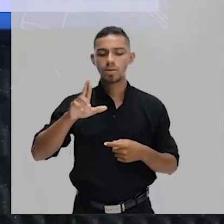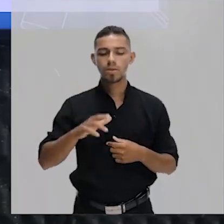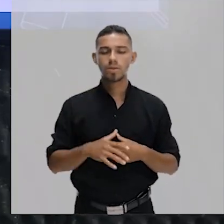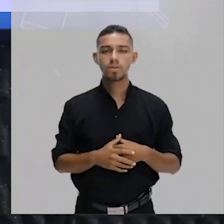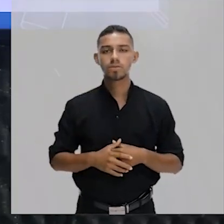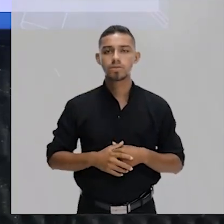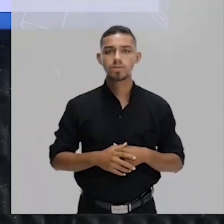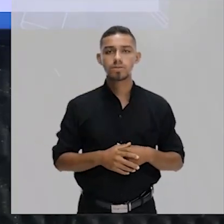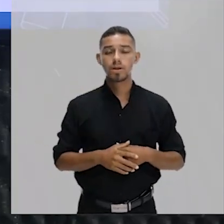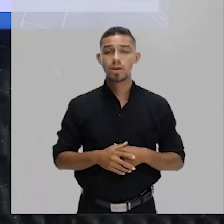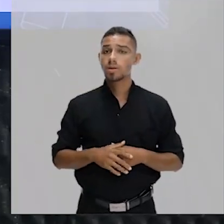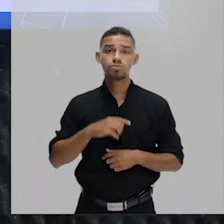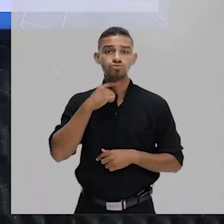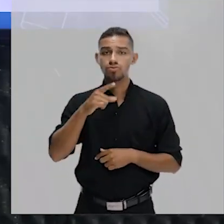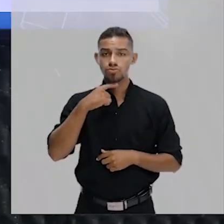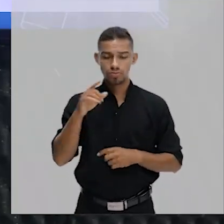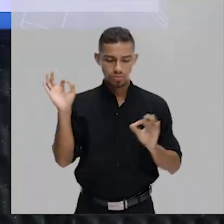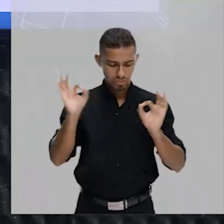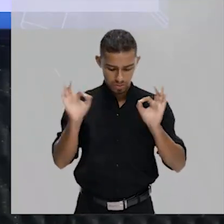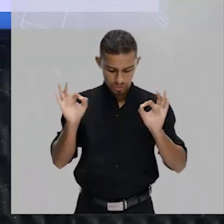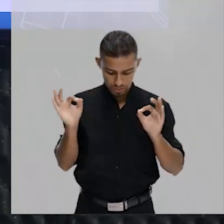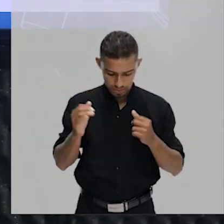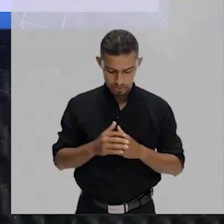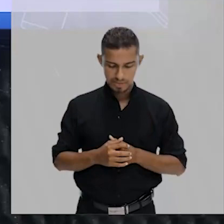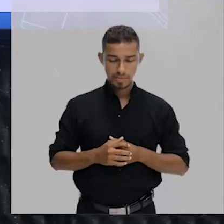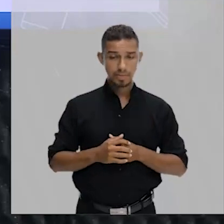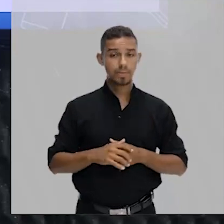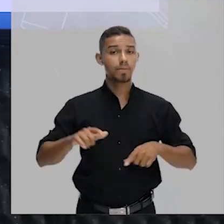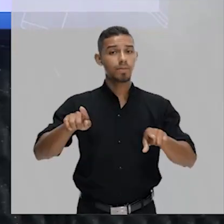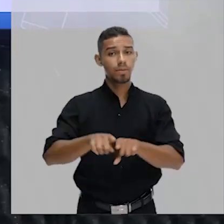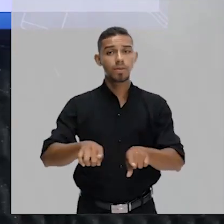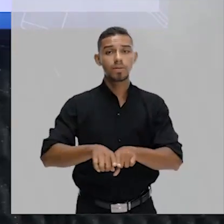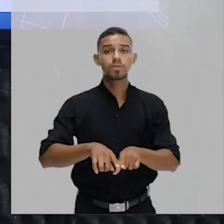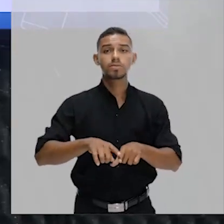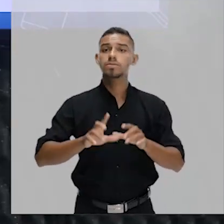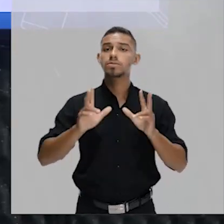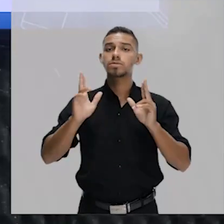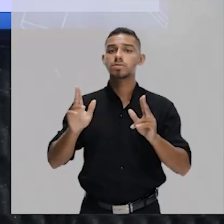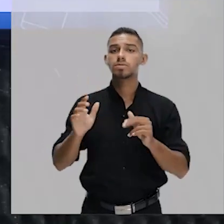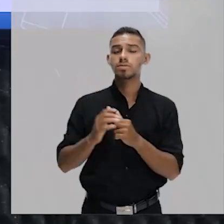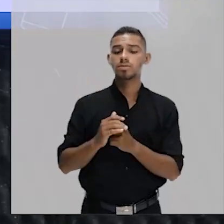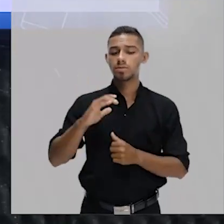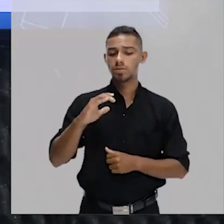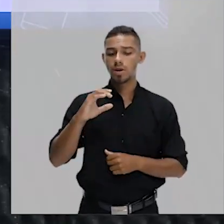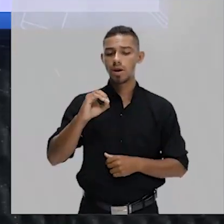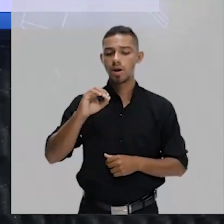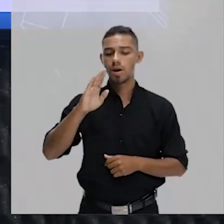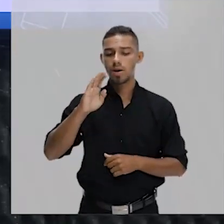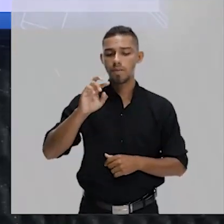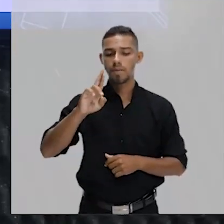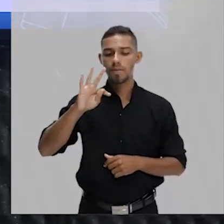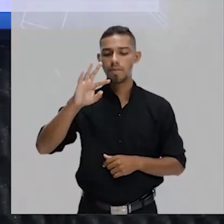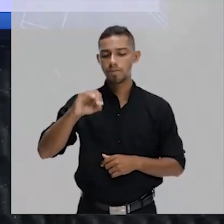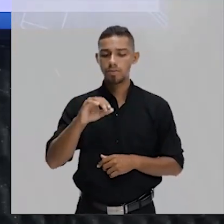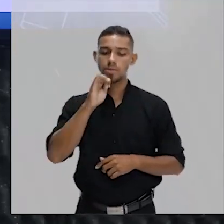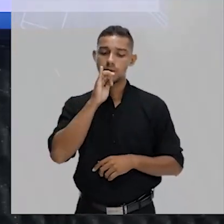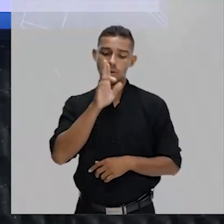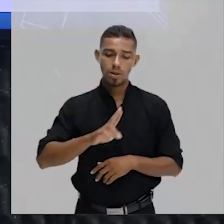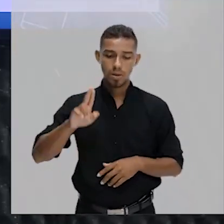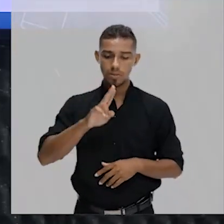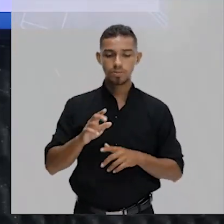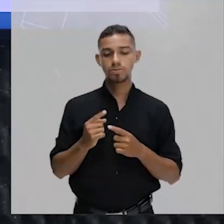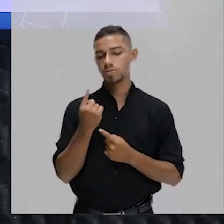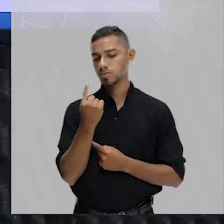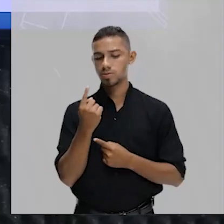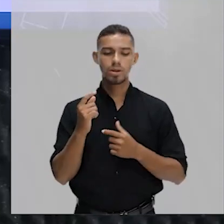não escrevido, ele não vai permitir esse, né? E aí o mesmo também com coberto, né? Acontece o mesmo, apenas uma